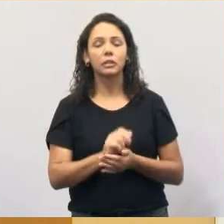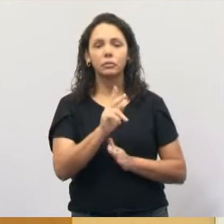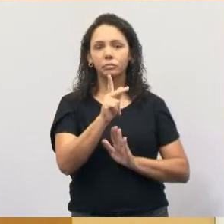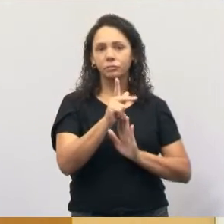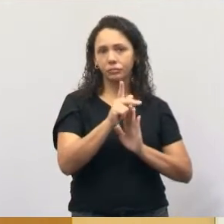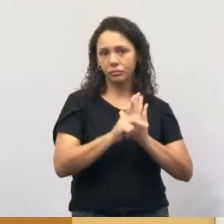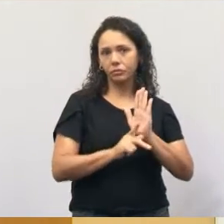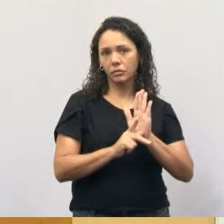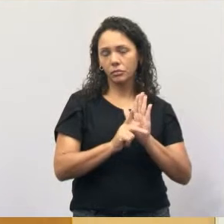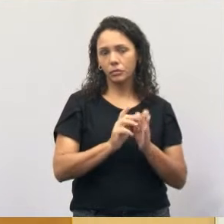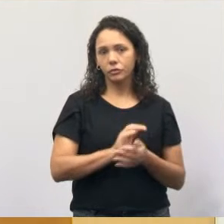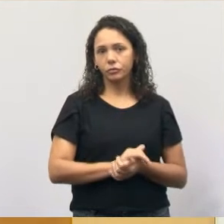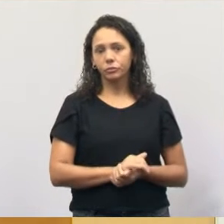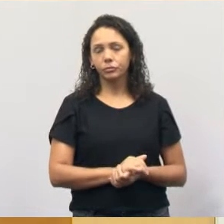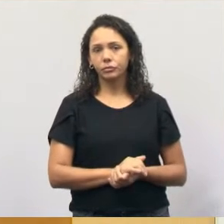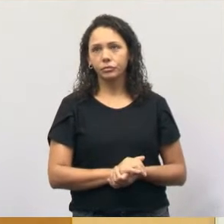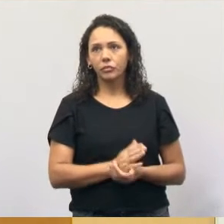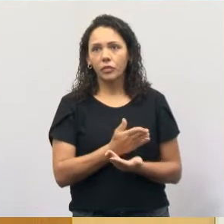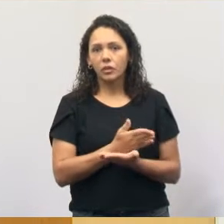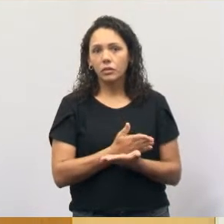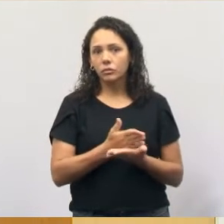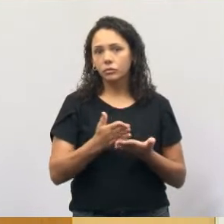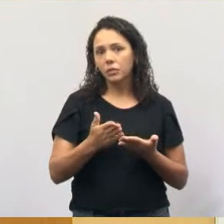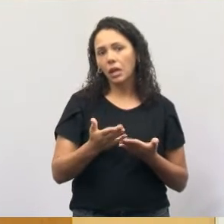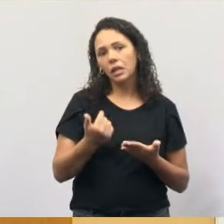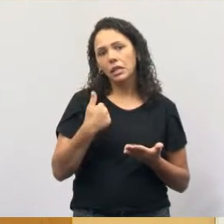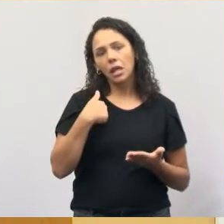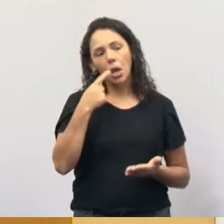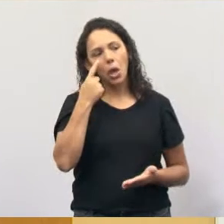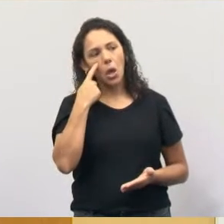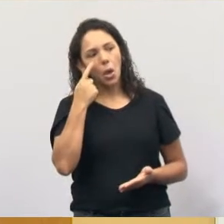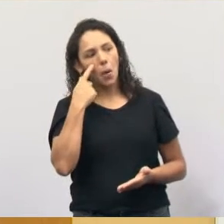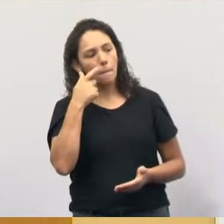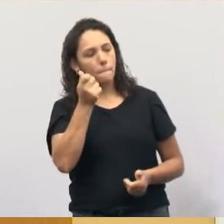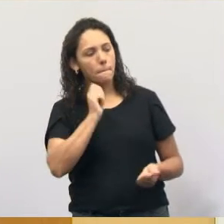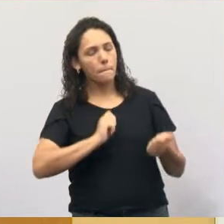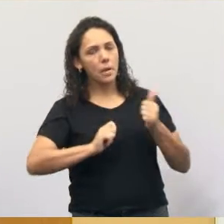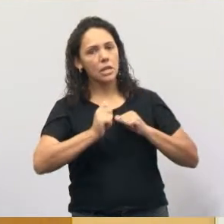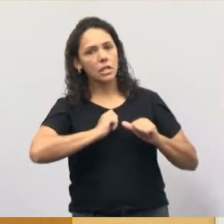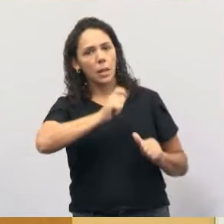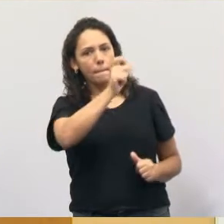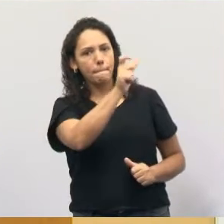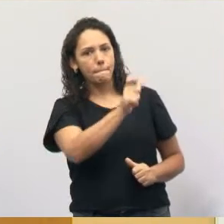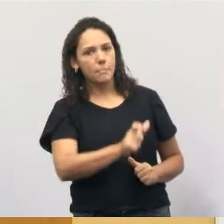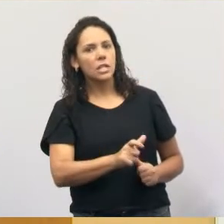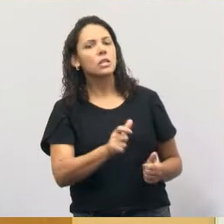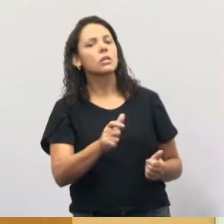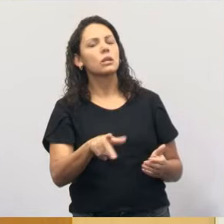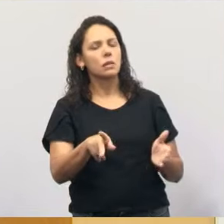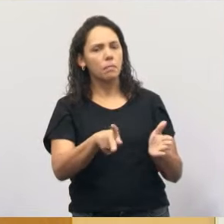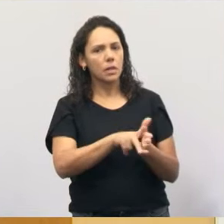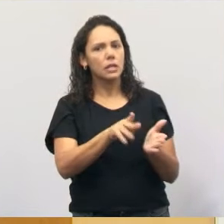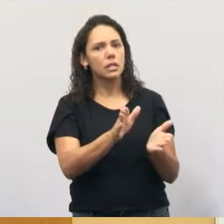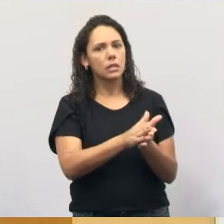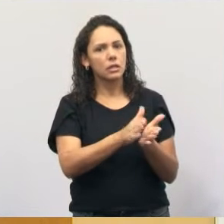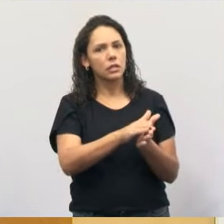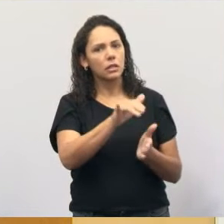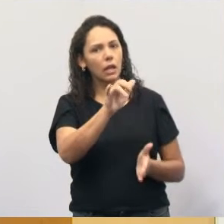né? A princípio, eu vi um artista plástico, um artista da nossa cidade se